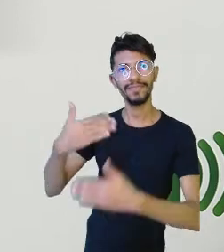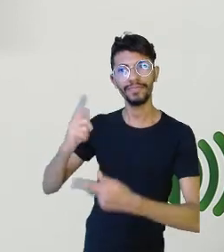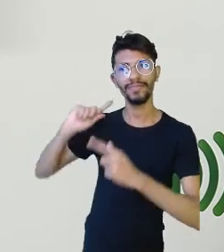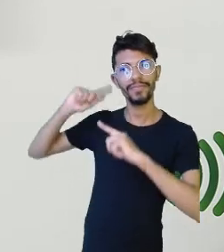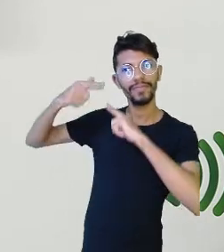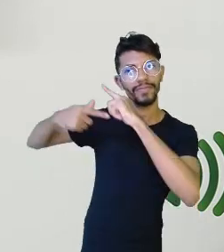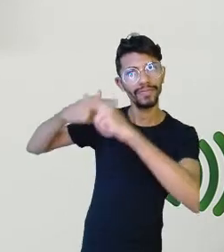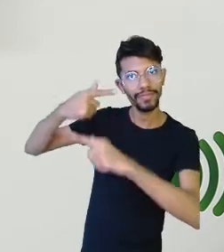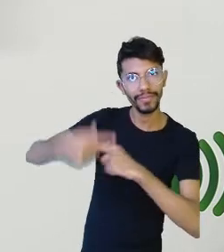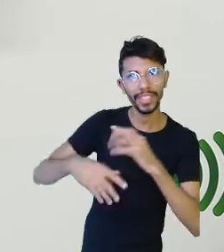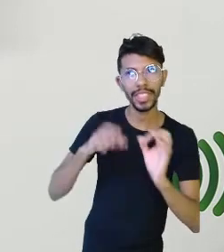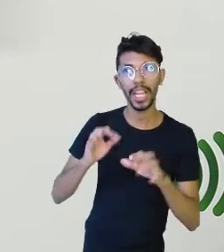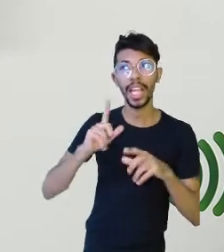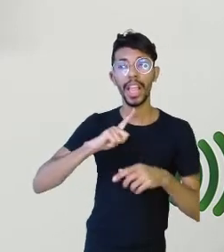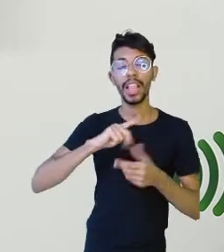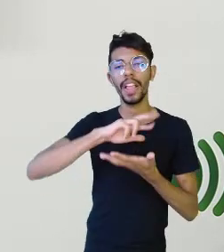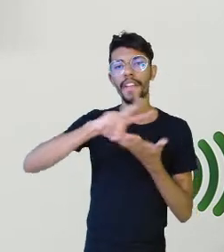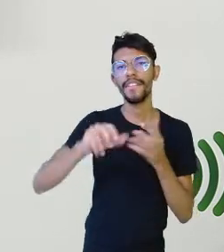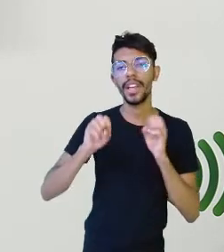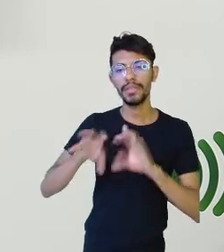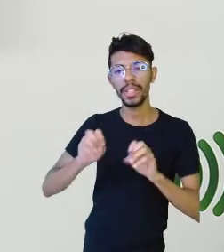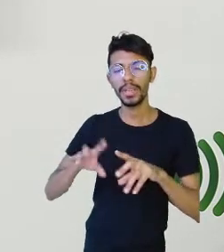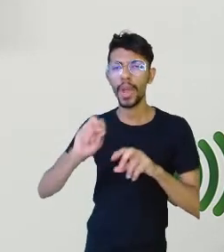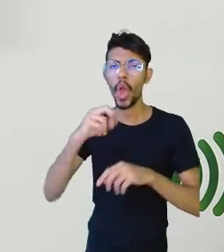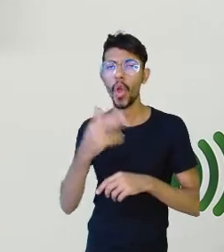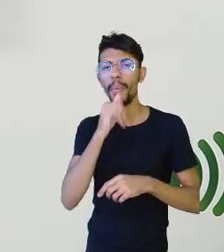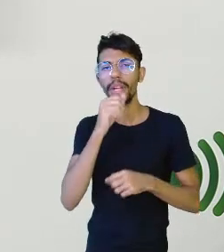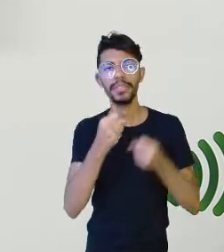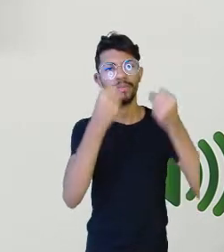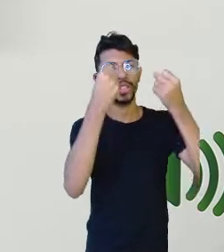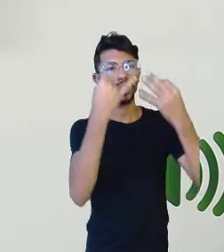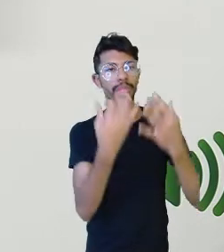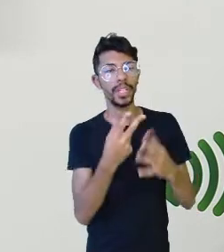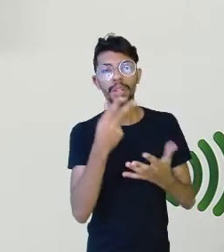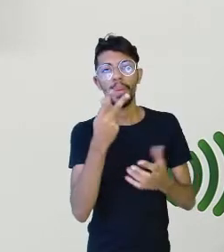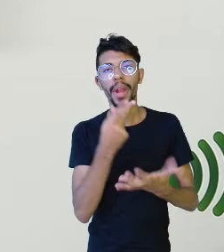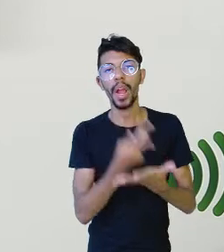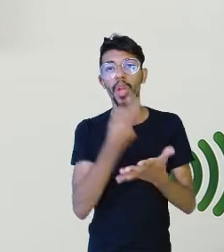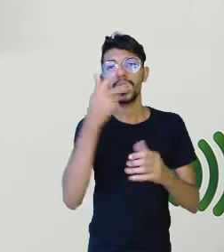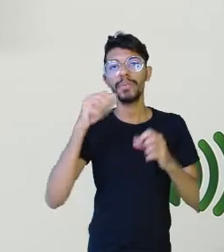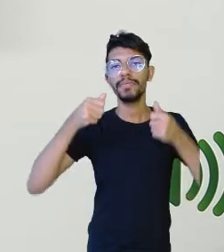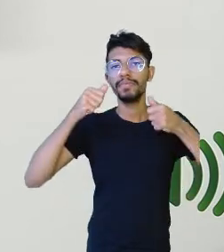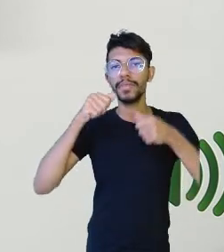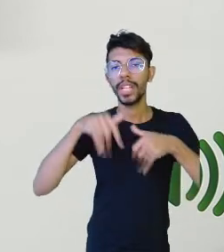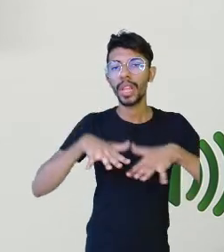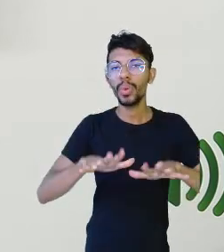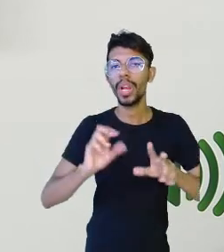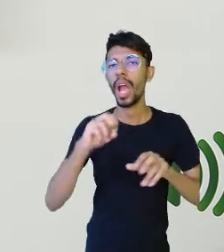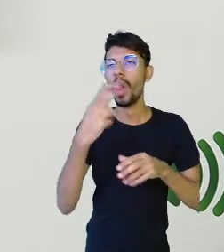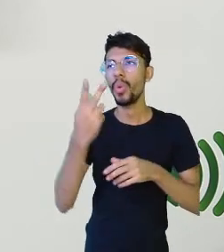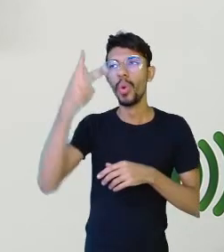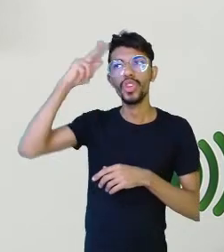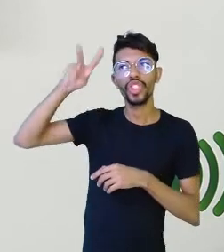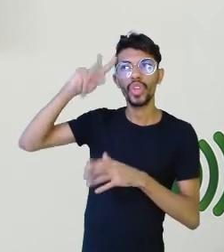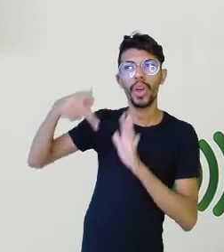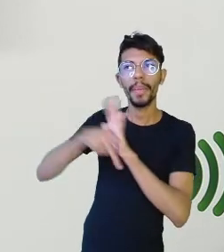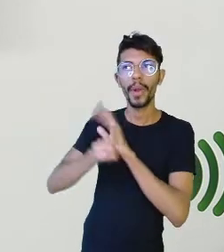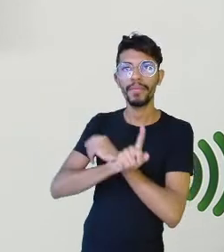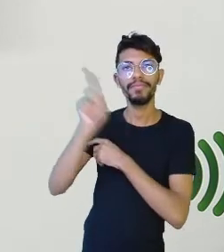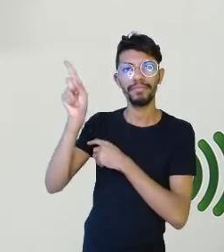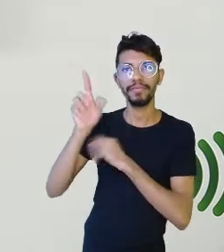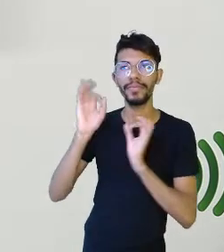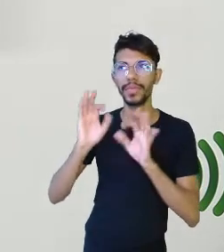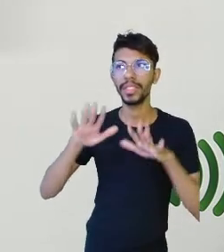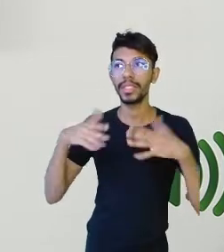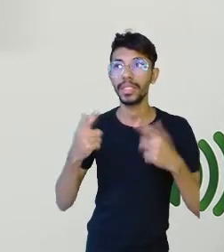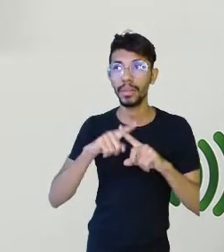ensinamentos ou explicações para fenômenos da natureza, para histórias que eles conhecem lá. Então, antes da gente começar